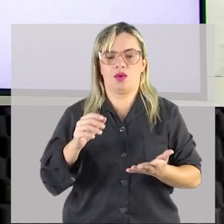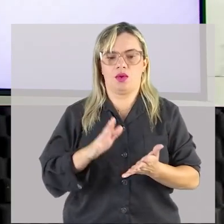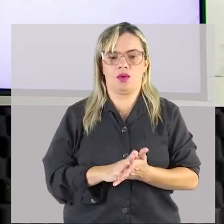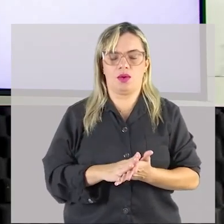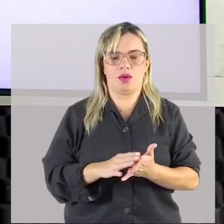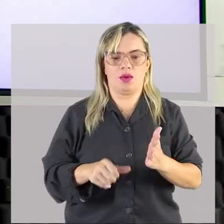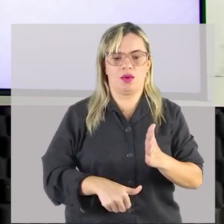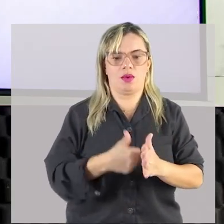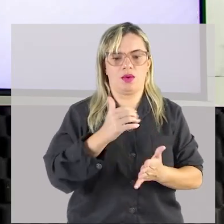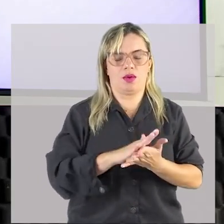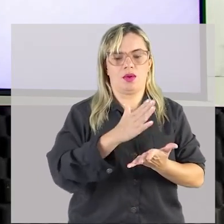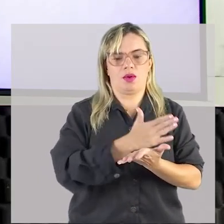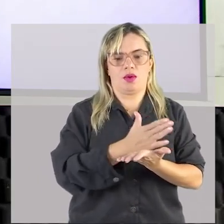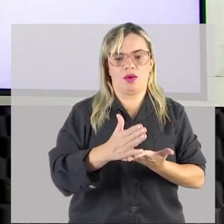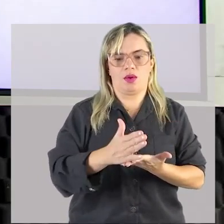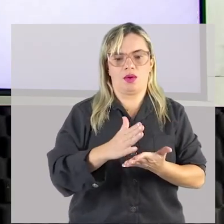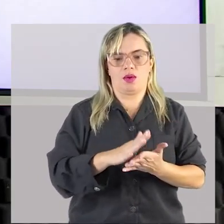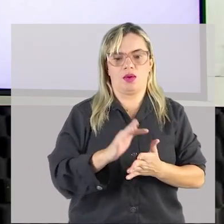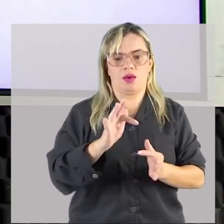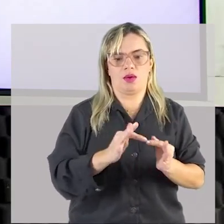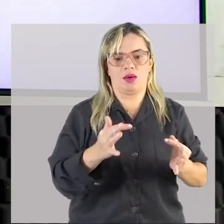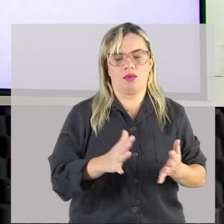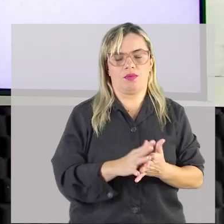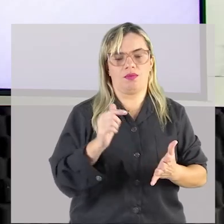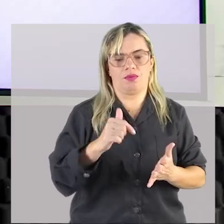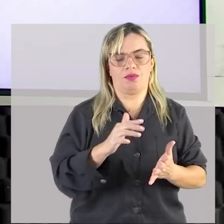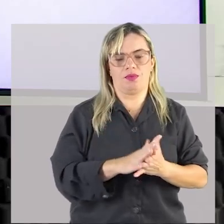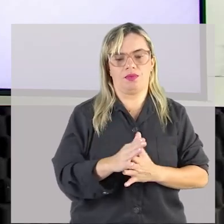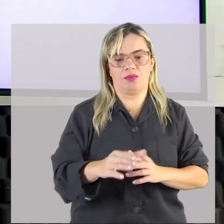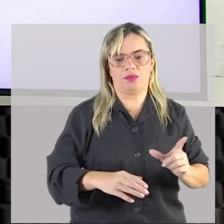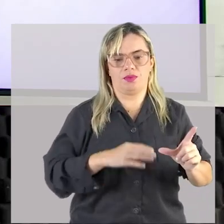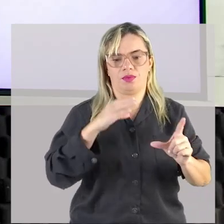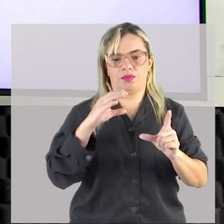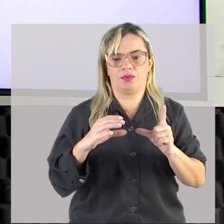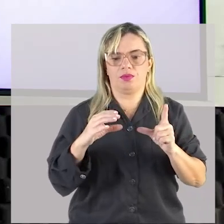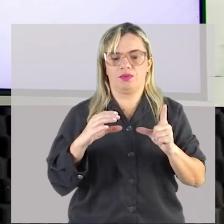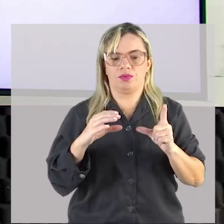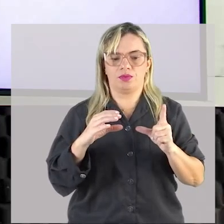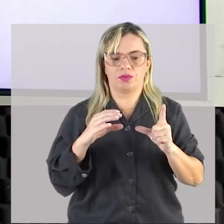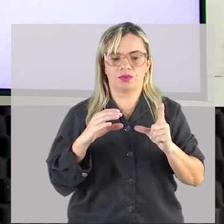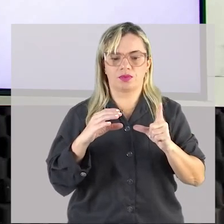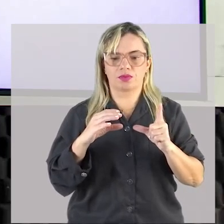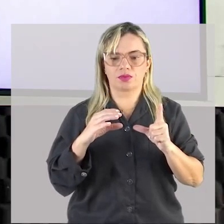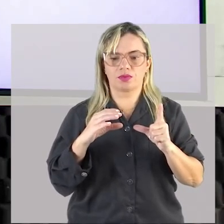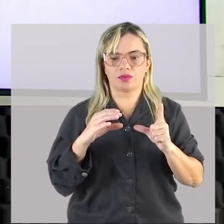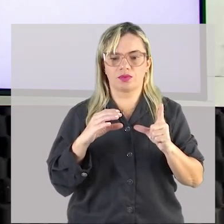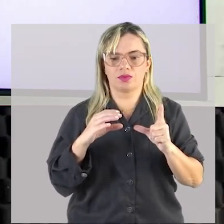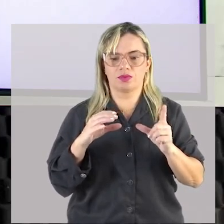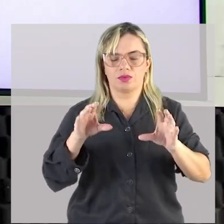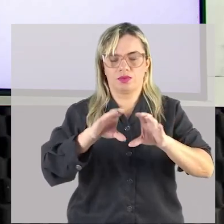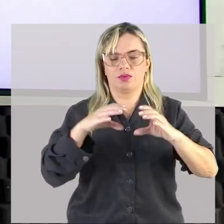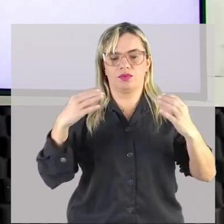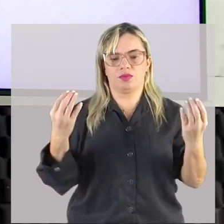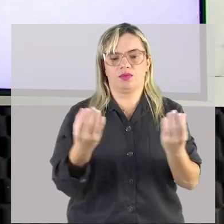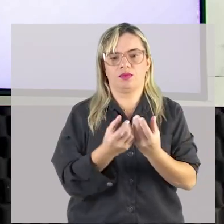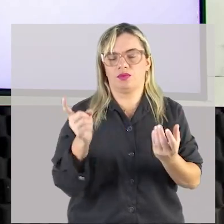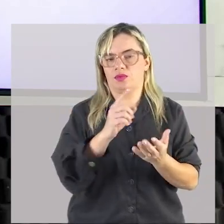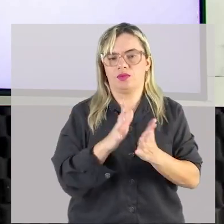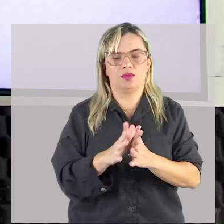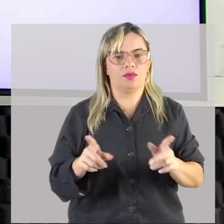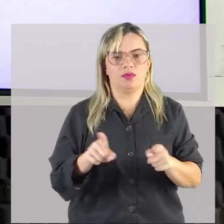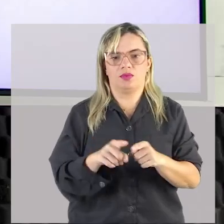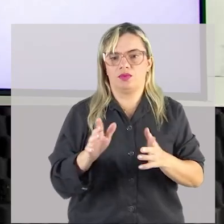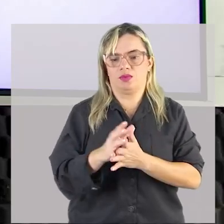na posição da mais simples. Letra C, comunidade, biosfera. Comunidade também não é o ideal